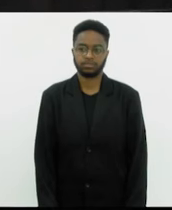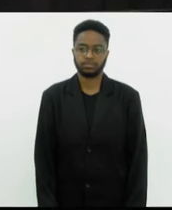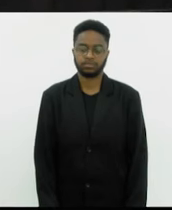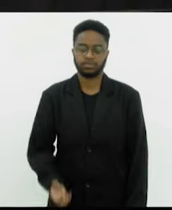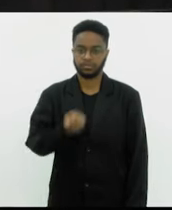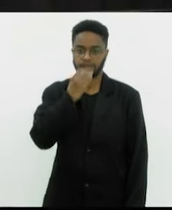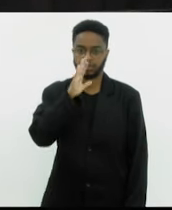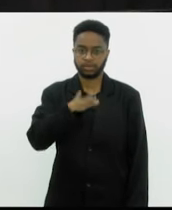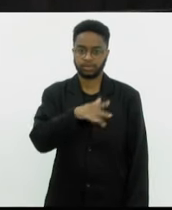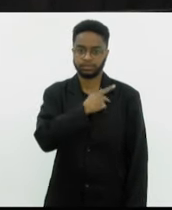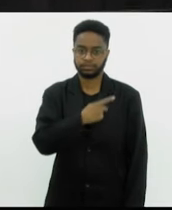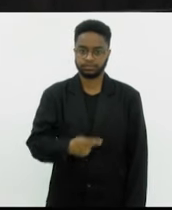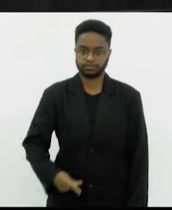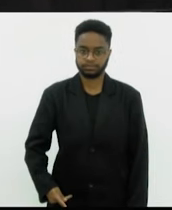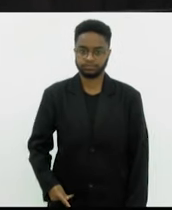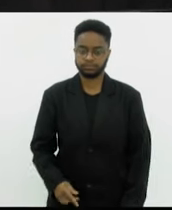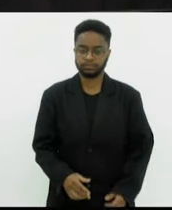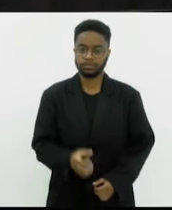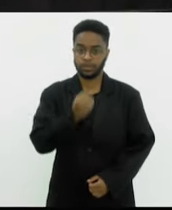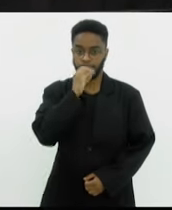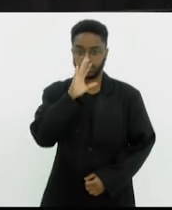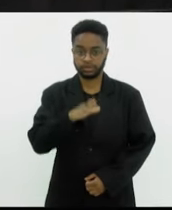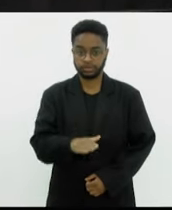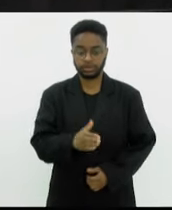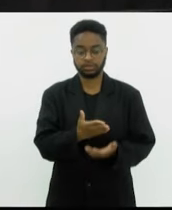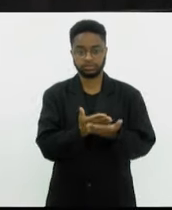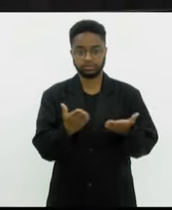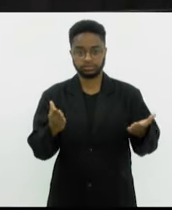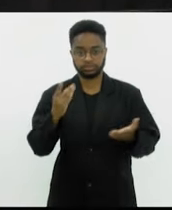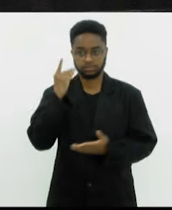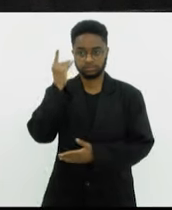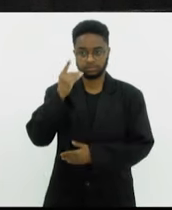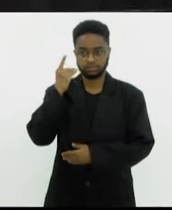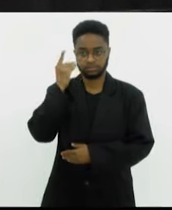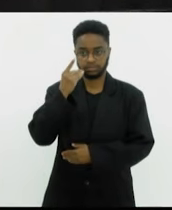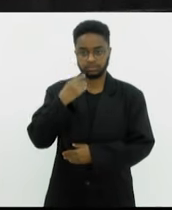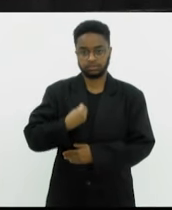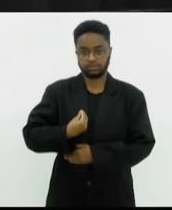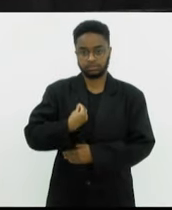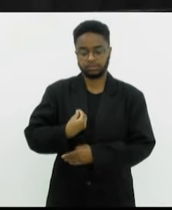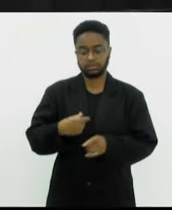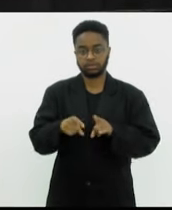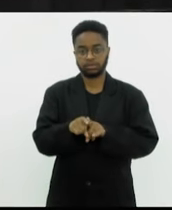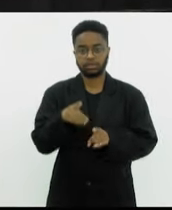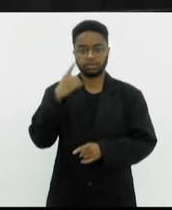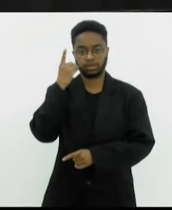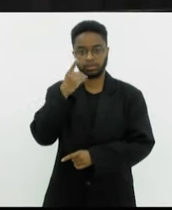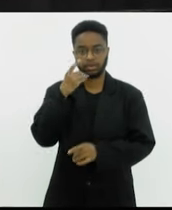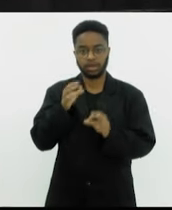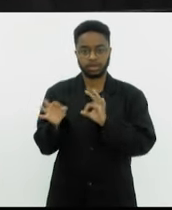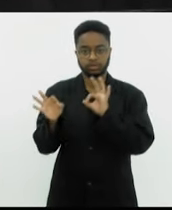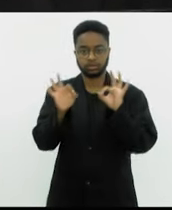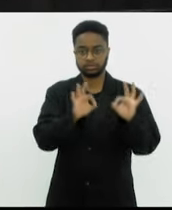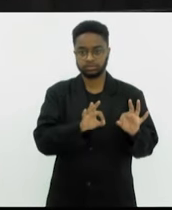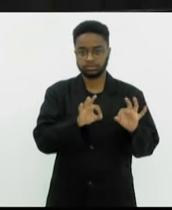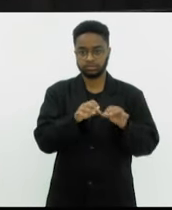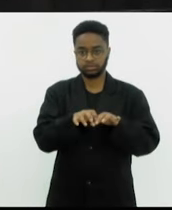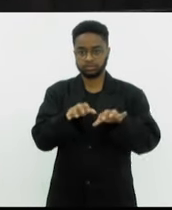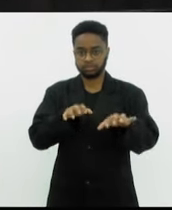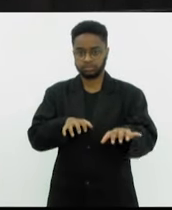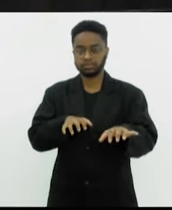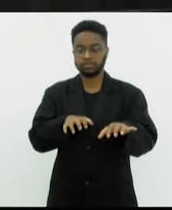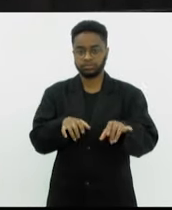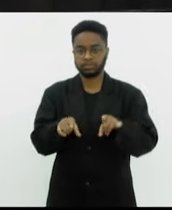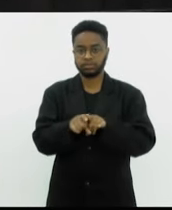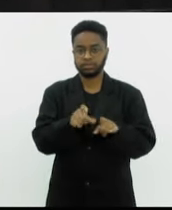Boa tarde, senhor presidente. Boa tarde a todos os deputados presentes e aqueles que não acompanham de forma remota, e a todos